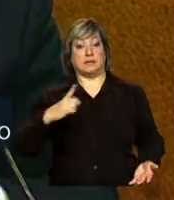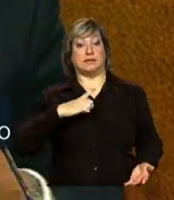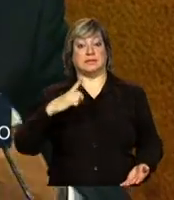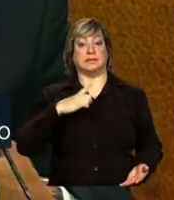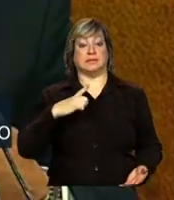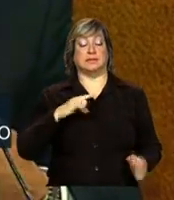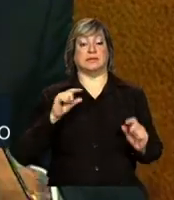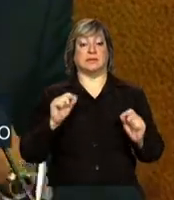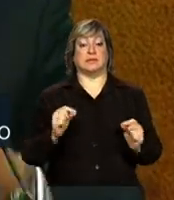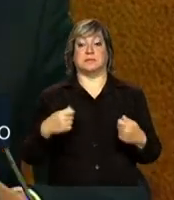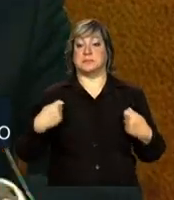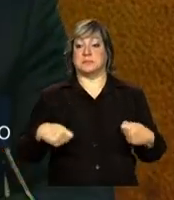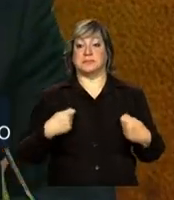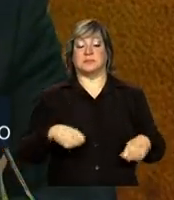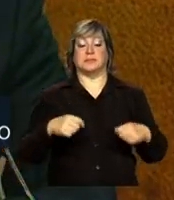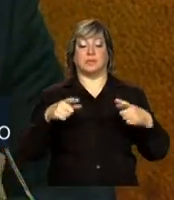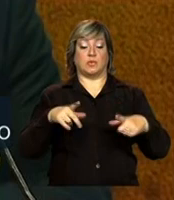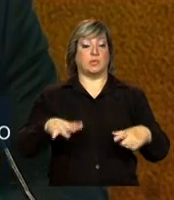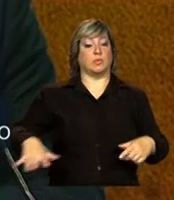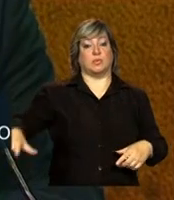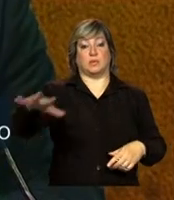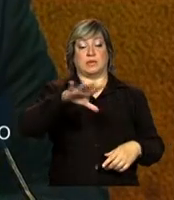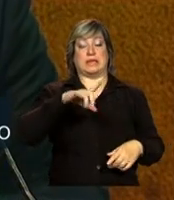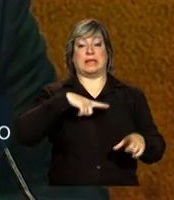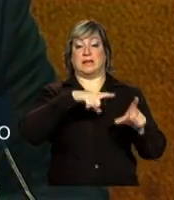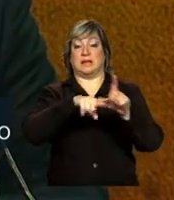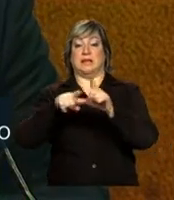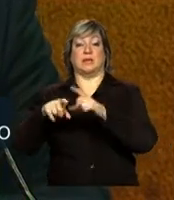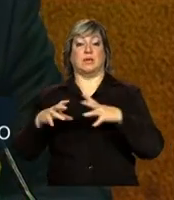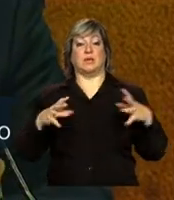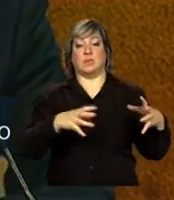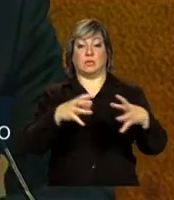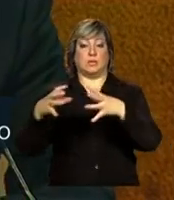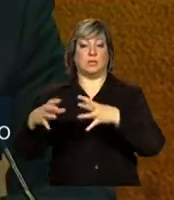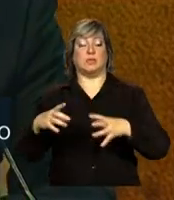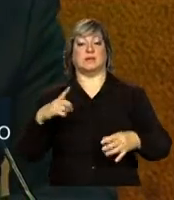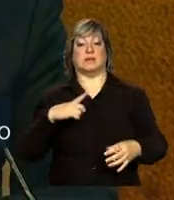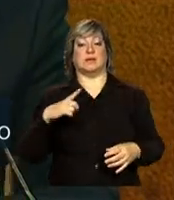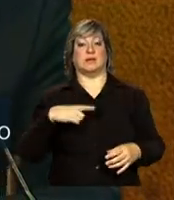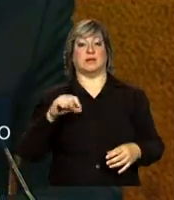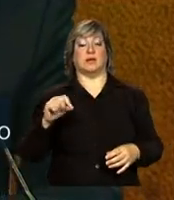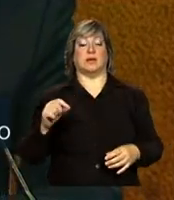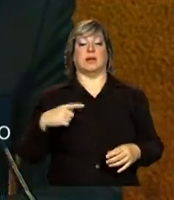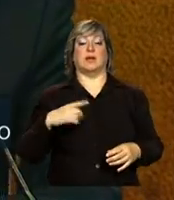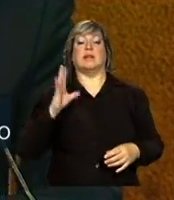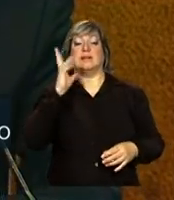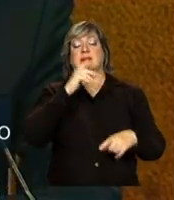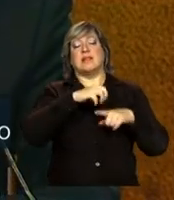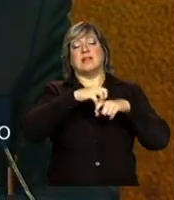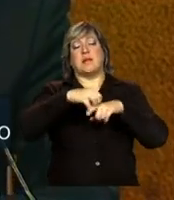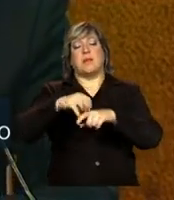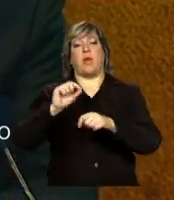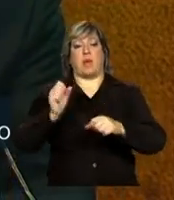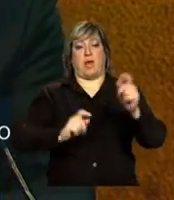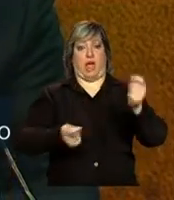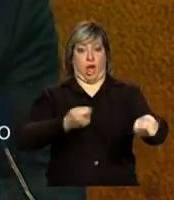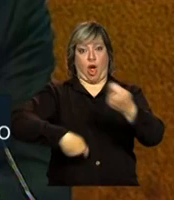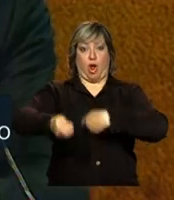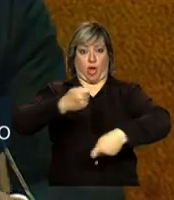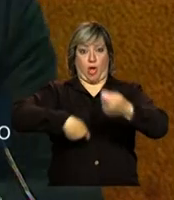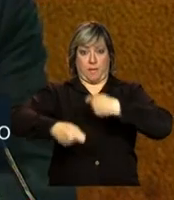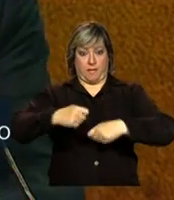dívida em várias partes da região e a tendência seria ter um lento crescimento econômico nesse sentido a política